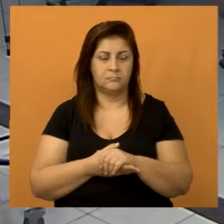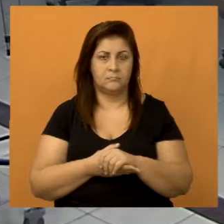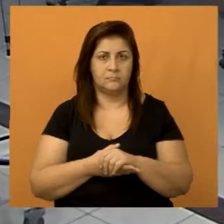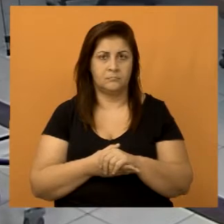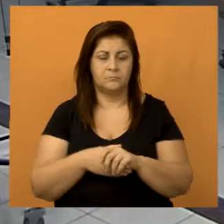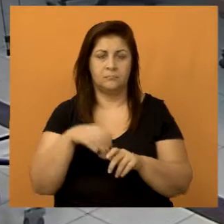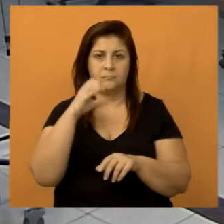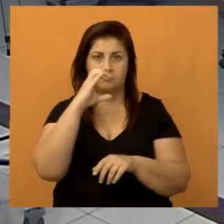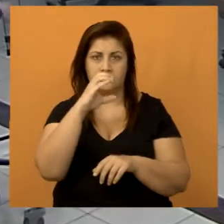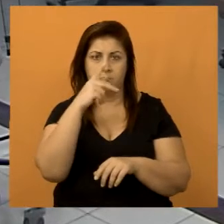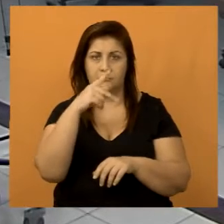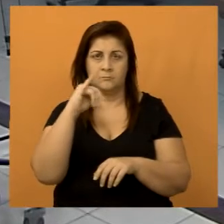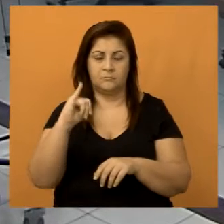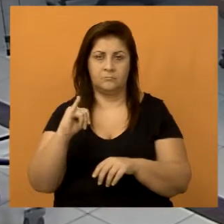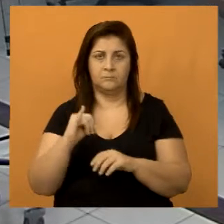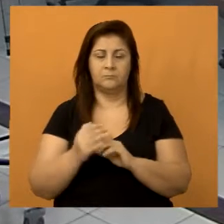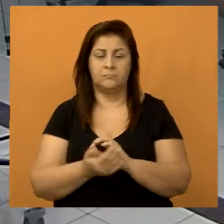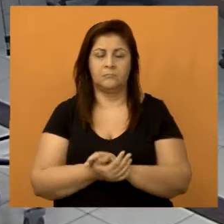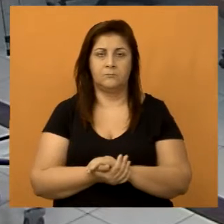da CPI,